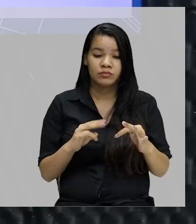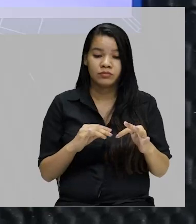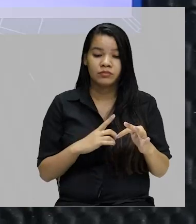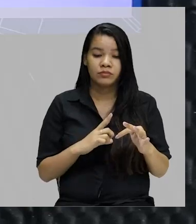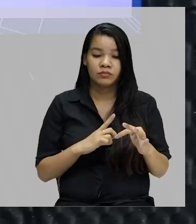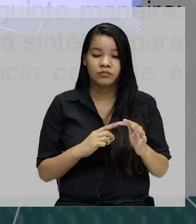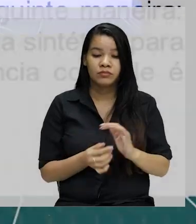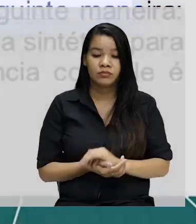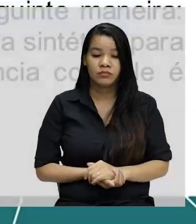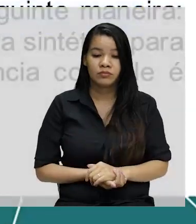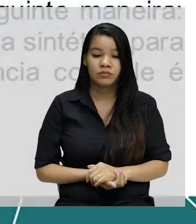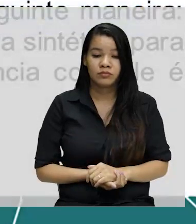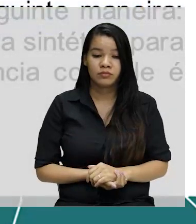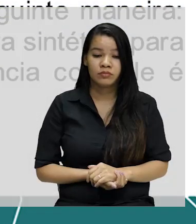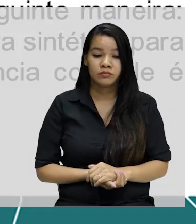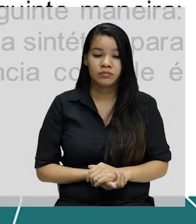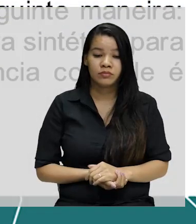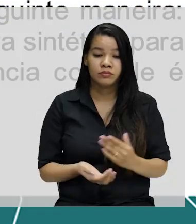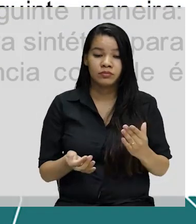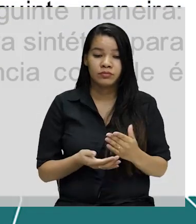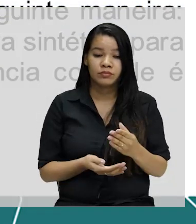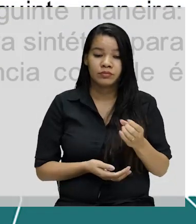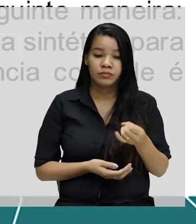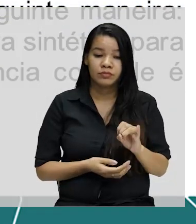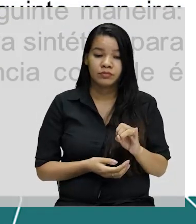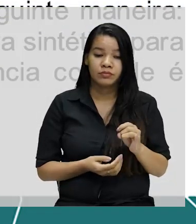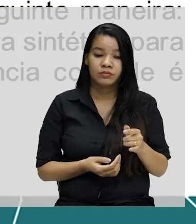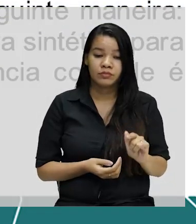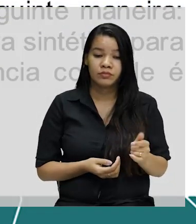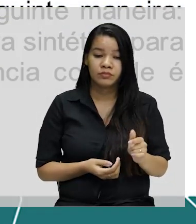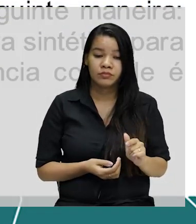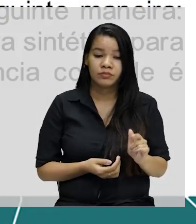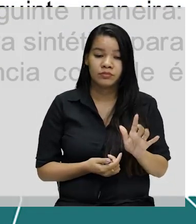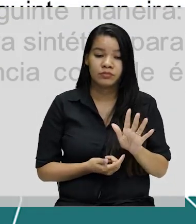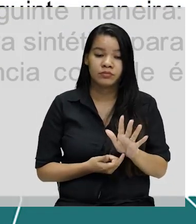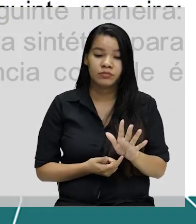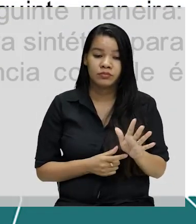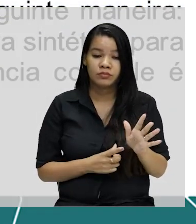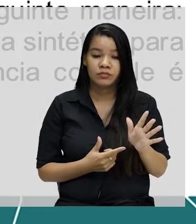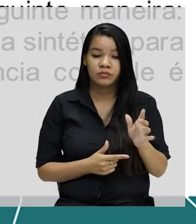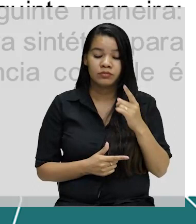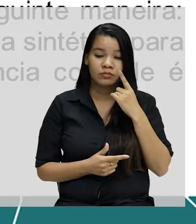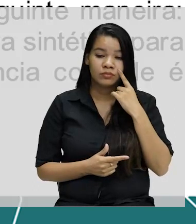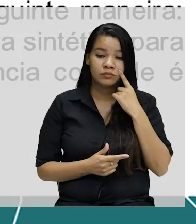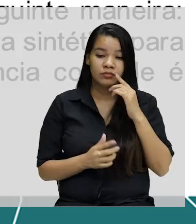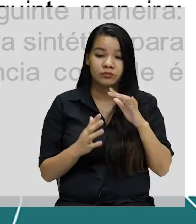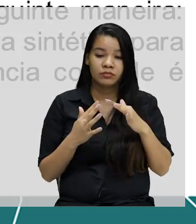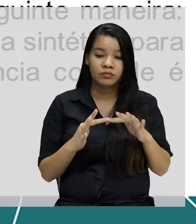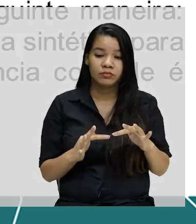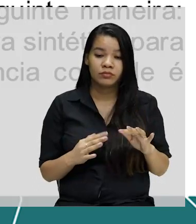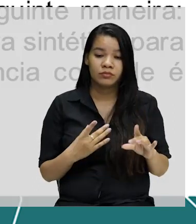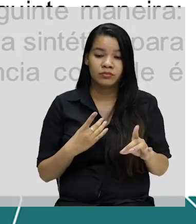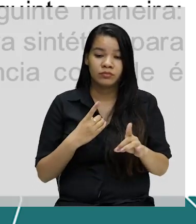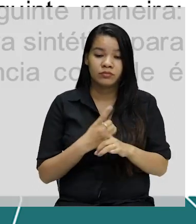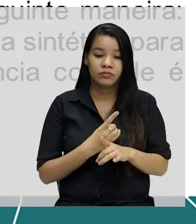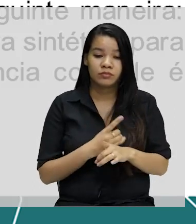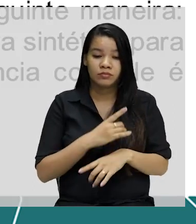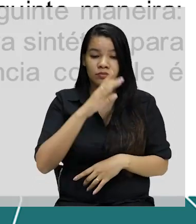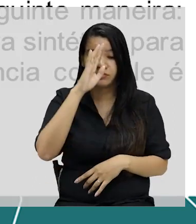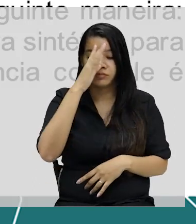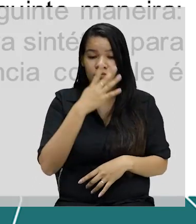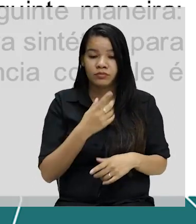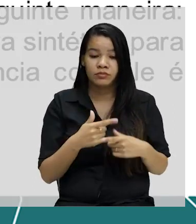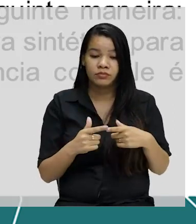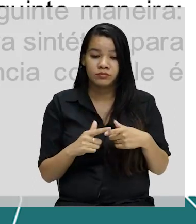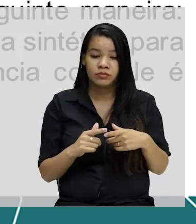bom? Agora, o se, novamente, eu trouxe, né, para não ficar nenhuma dúvida. Na frase, encontraram-se soluções para o problema, o